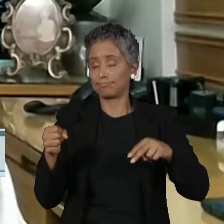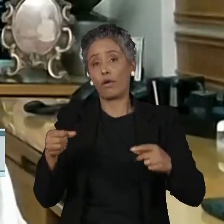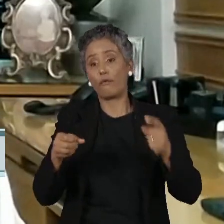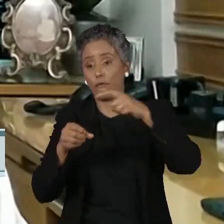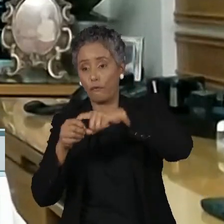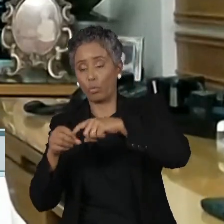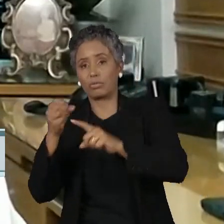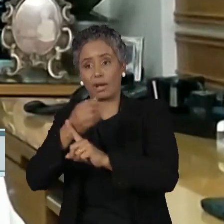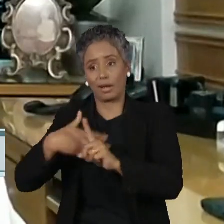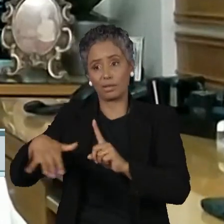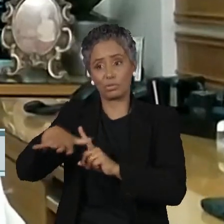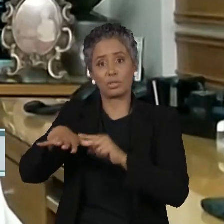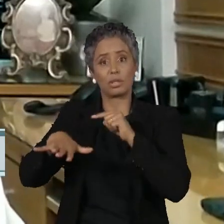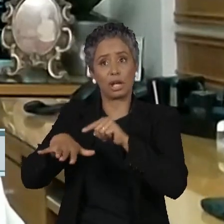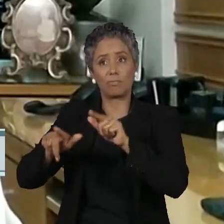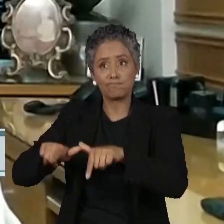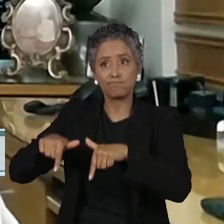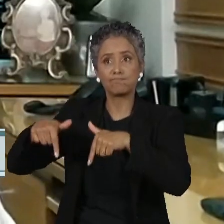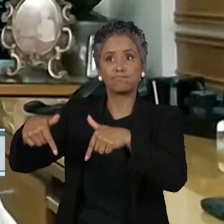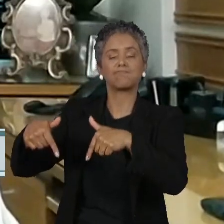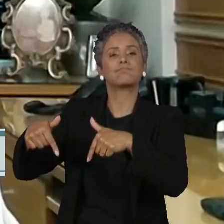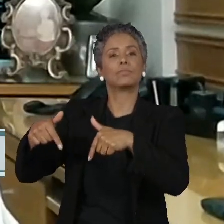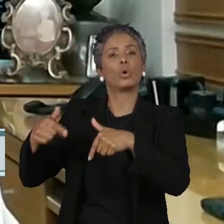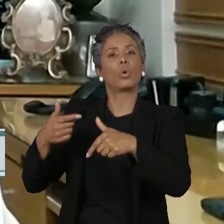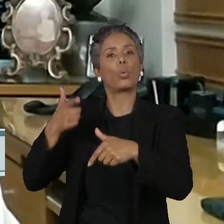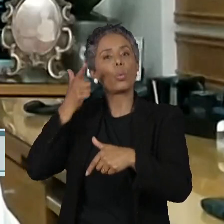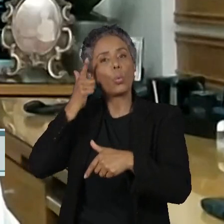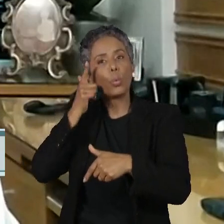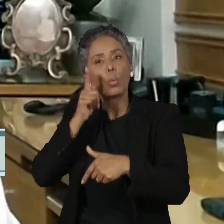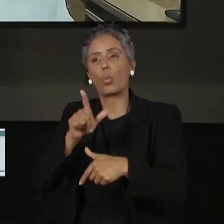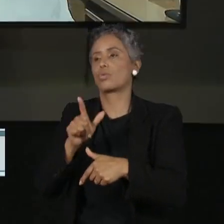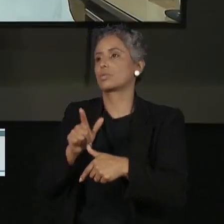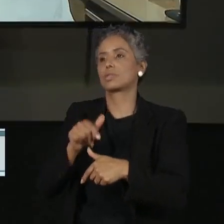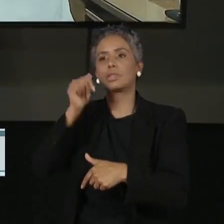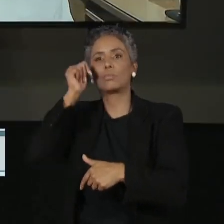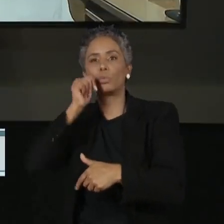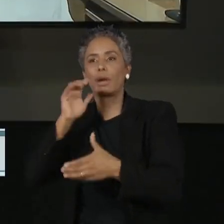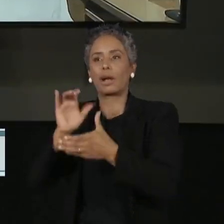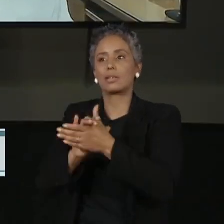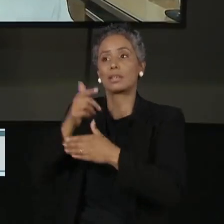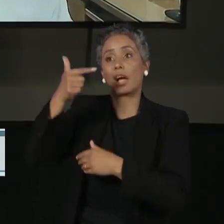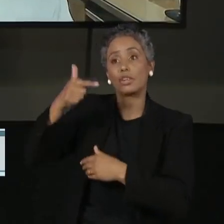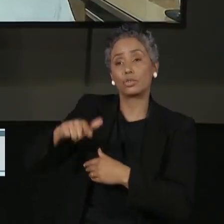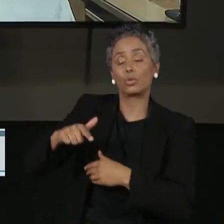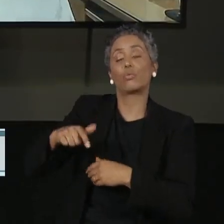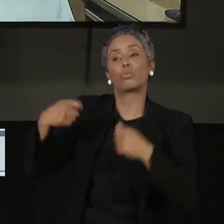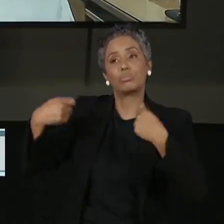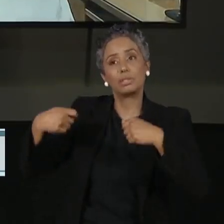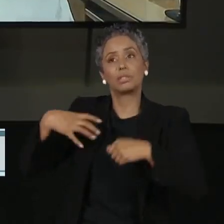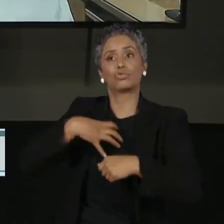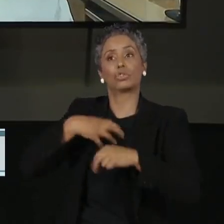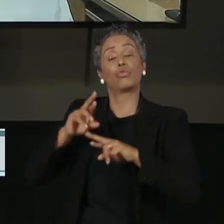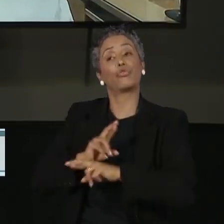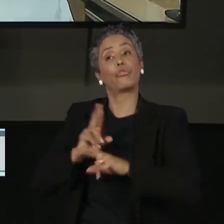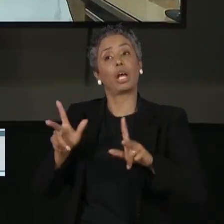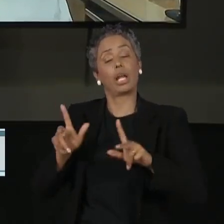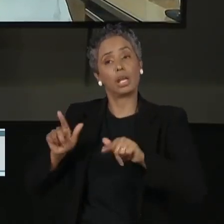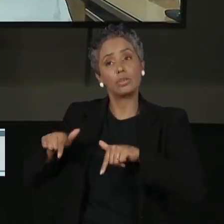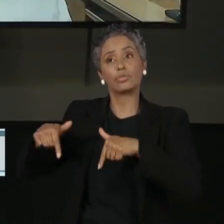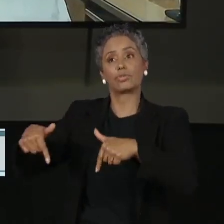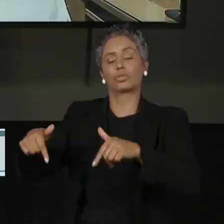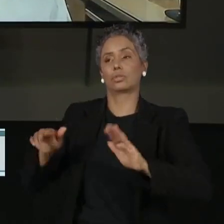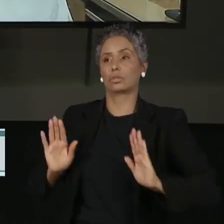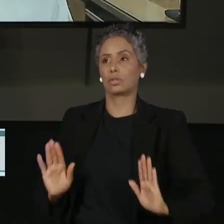que ele possa reiniciar novos relacionamentos de uma forma diferente. Então, é importante que nós estejamos sempre